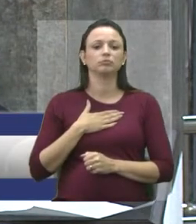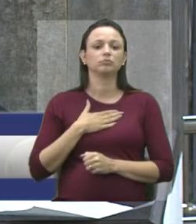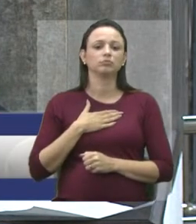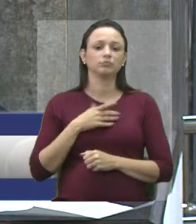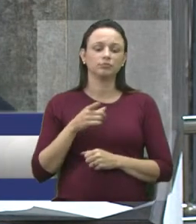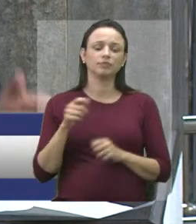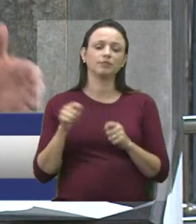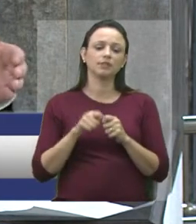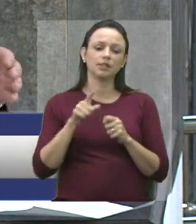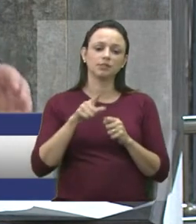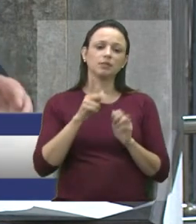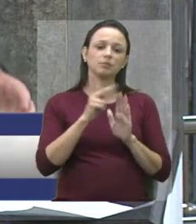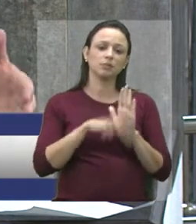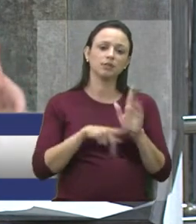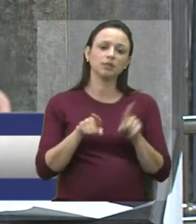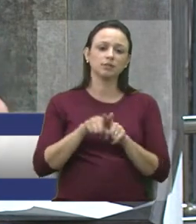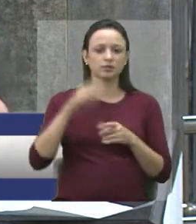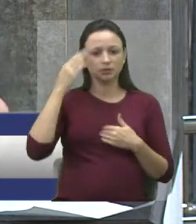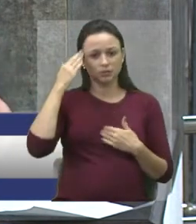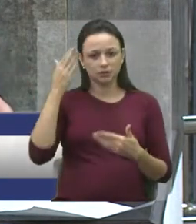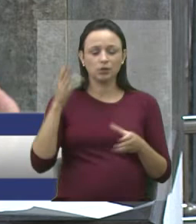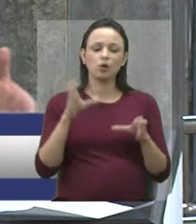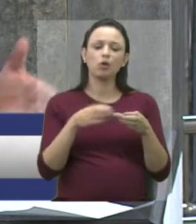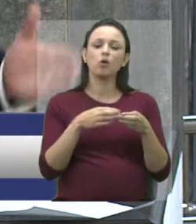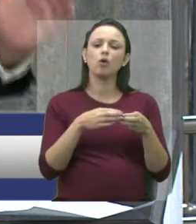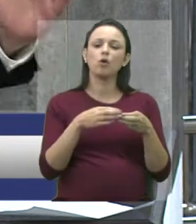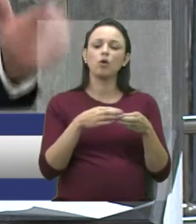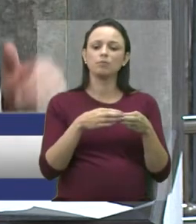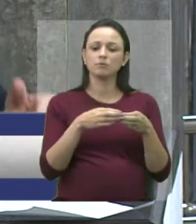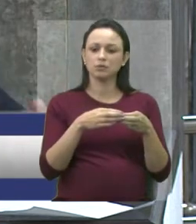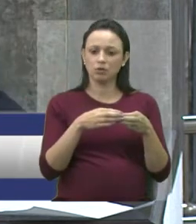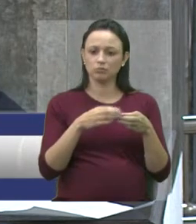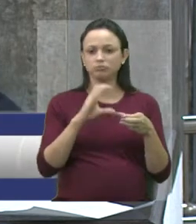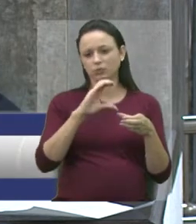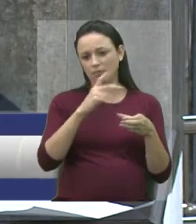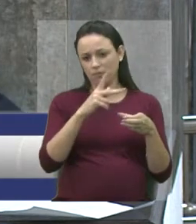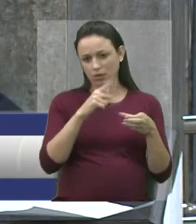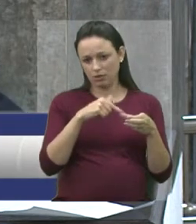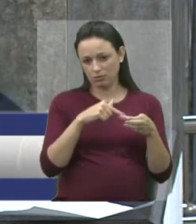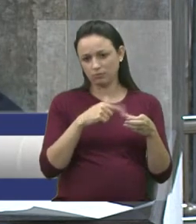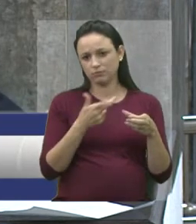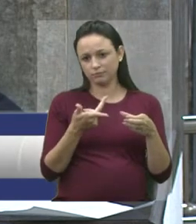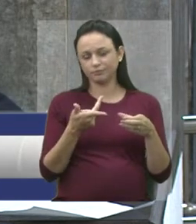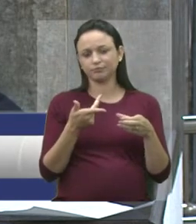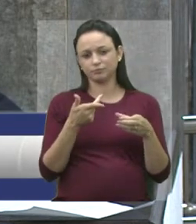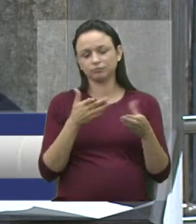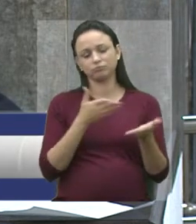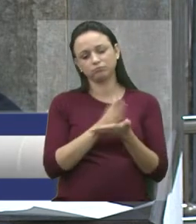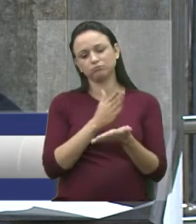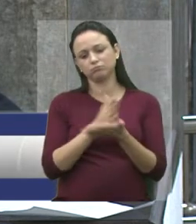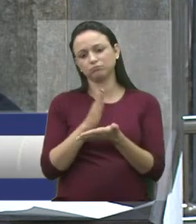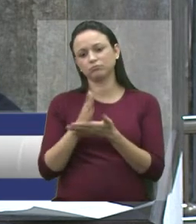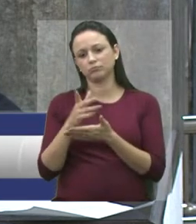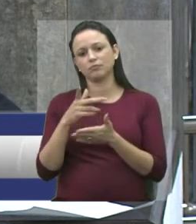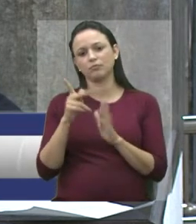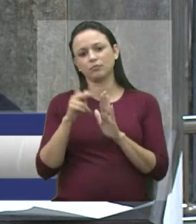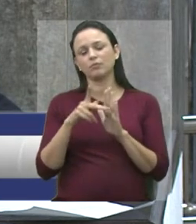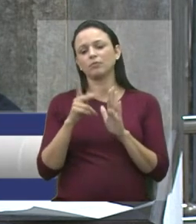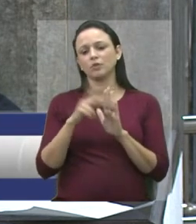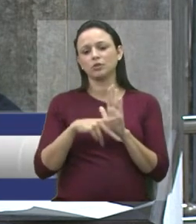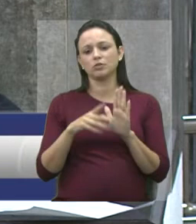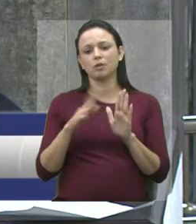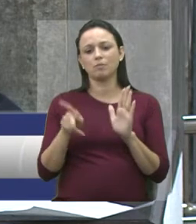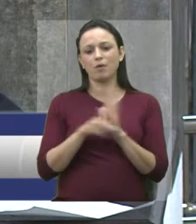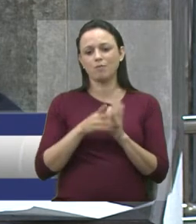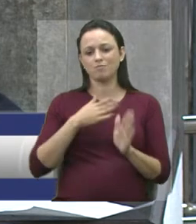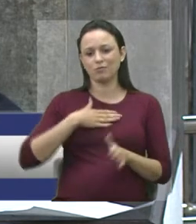esse projeto. E também agradecer às comissões que finalmente aprovou um projeto do Tuco Balab. Uma